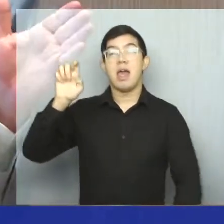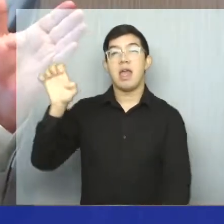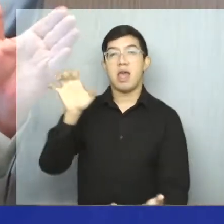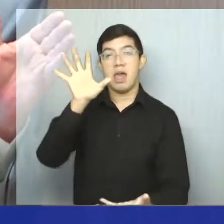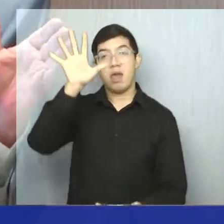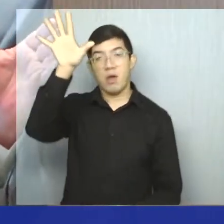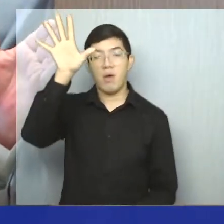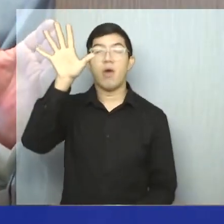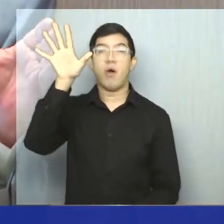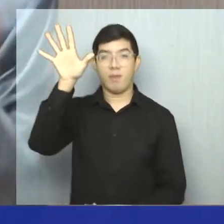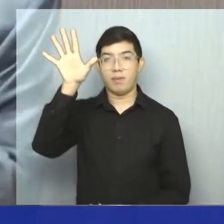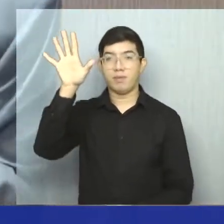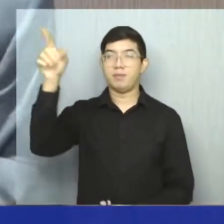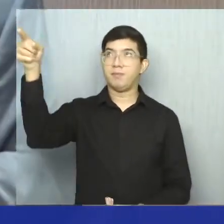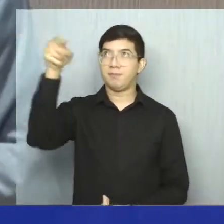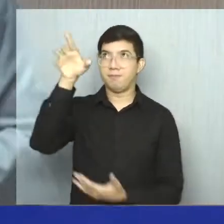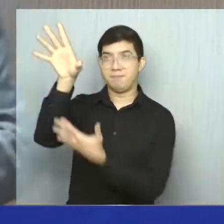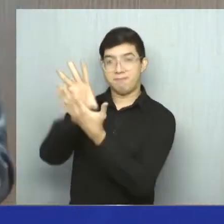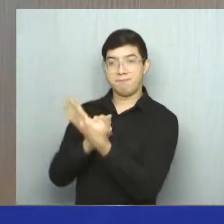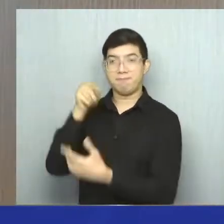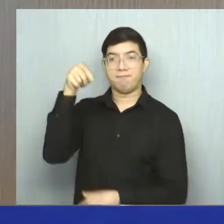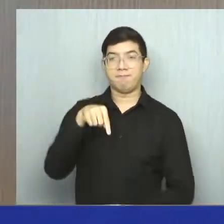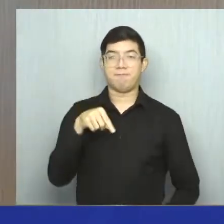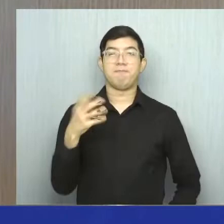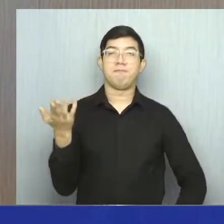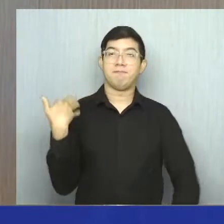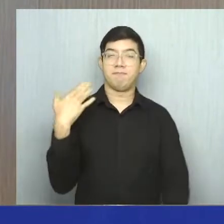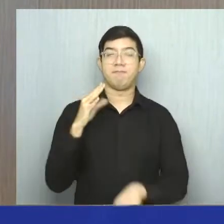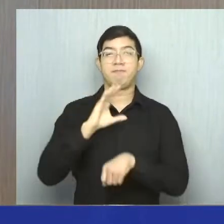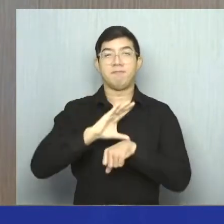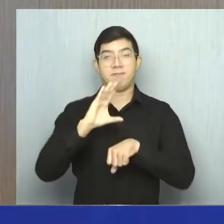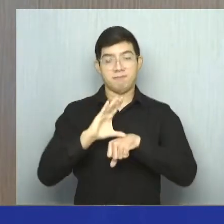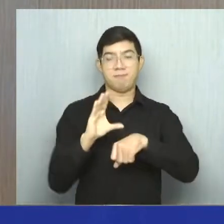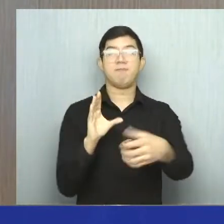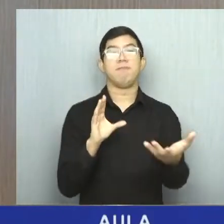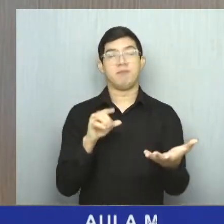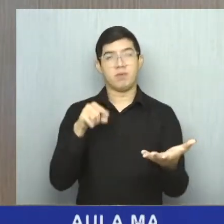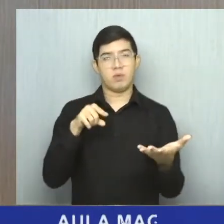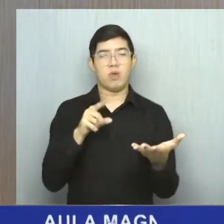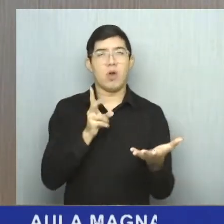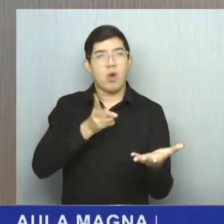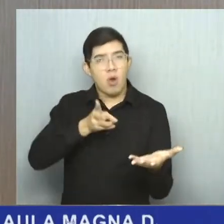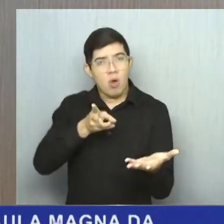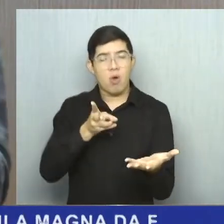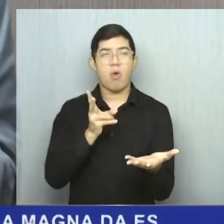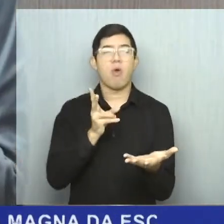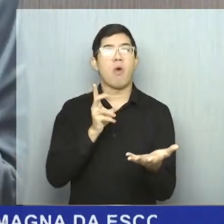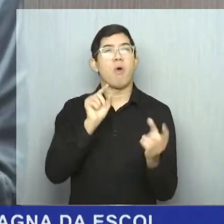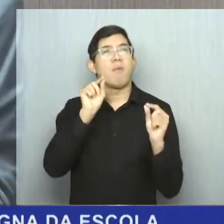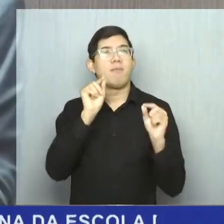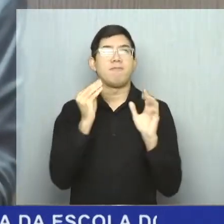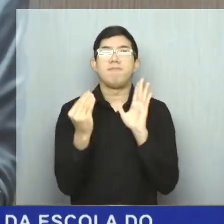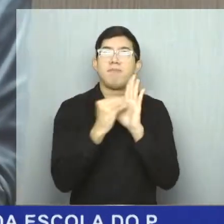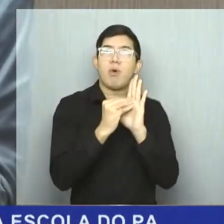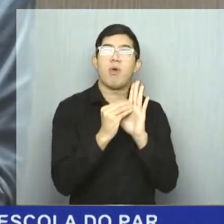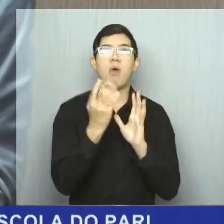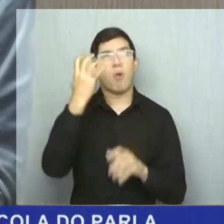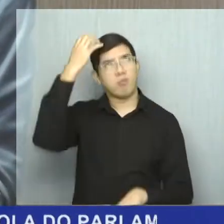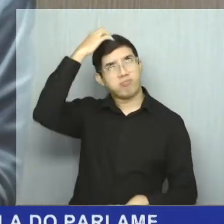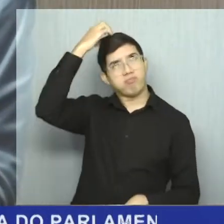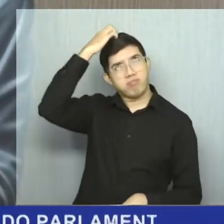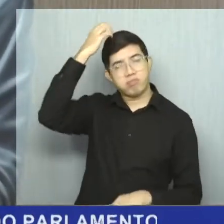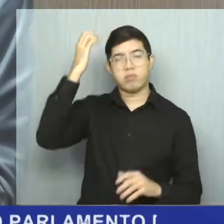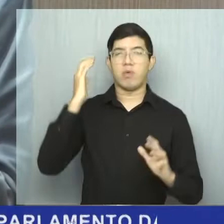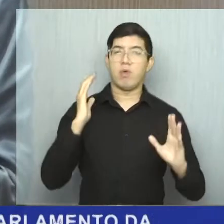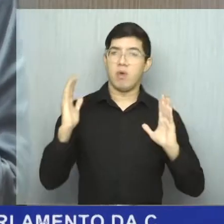caminho norte-americano, a Constituição de 1824 preserva a monarquia, porém é uma monarquia que, ainda que se atribuiu a